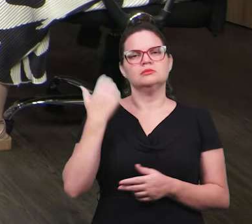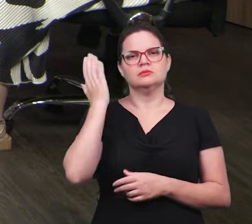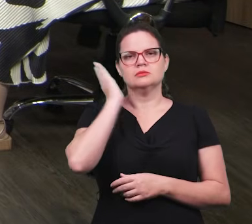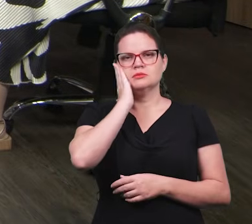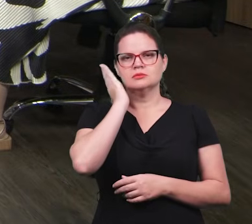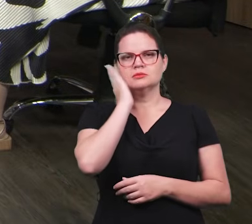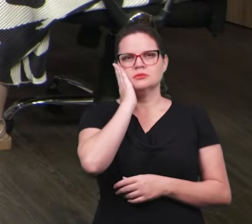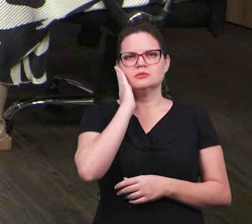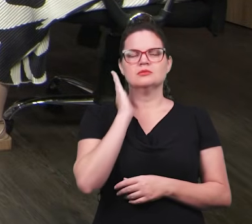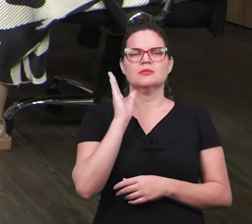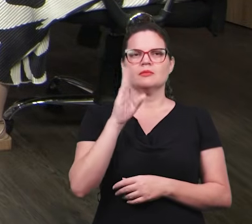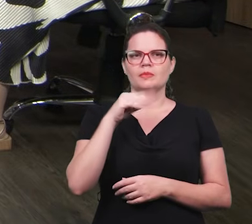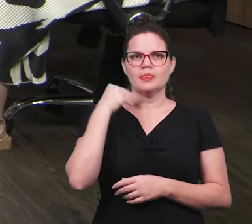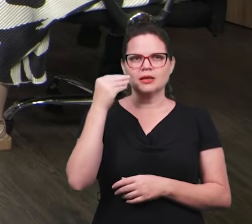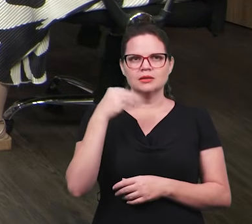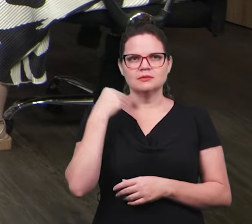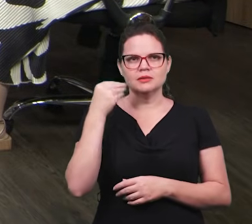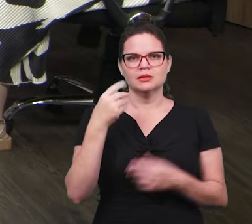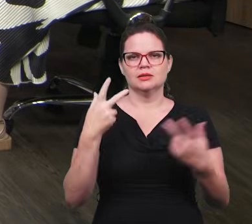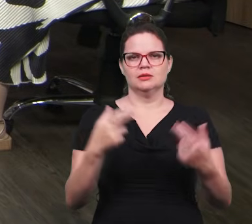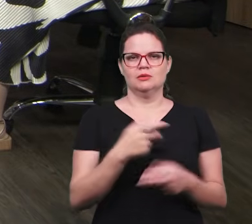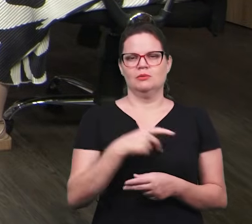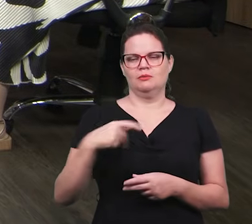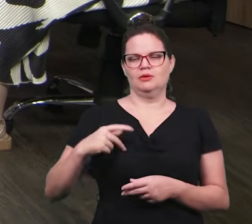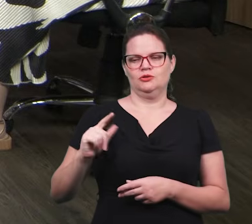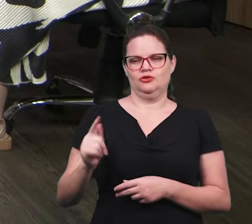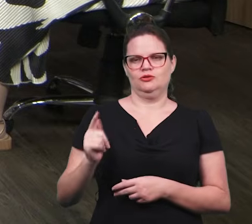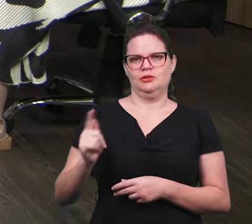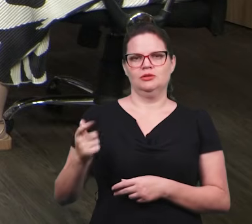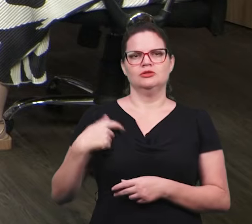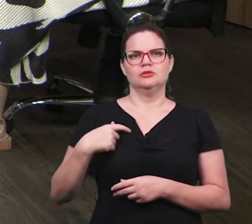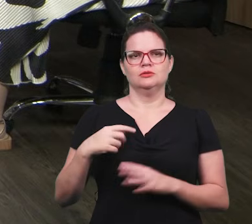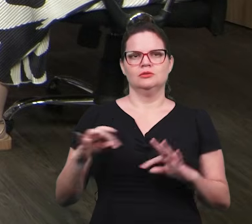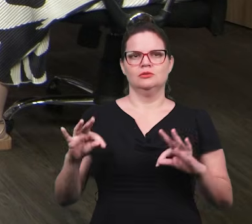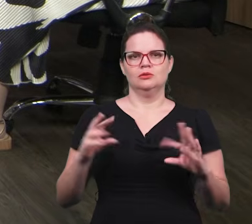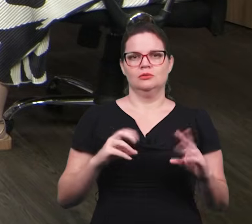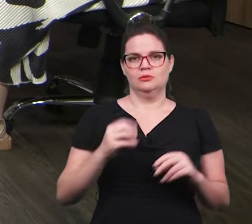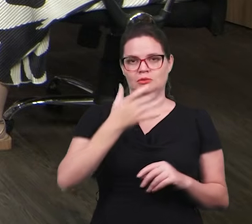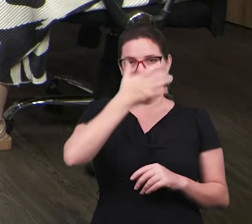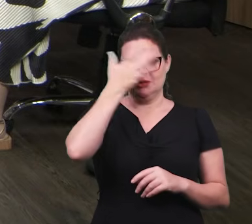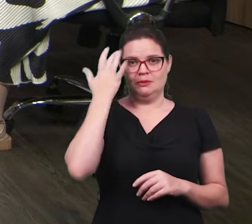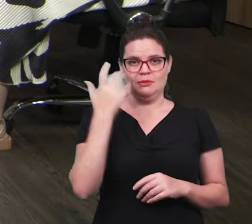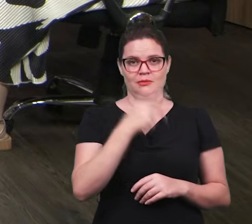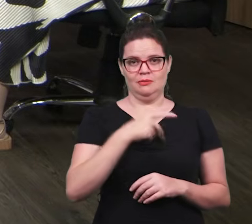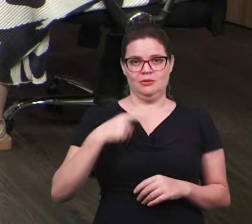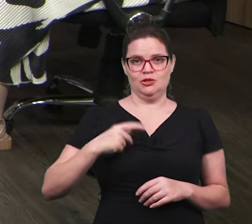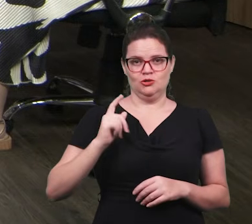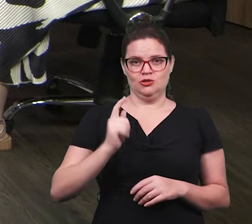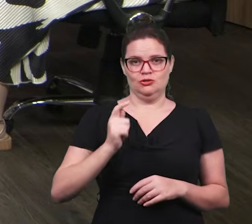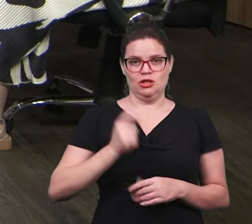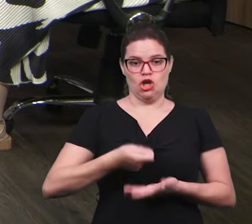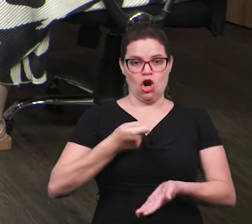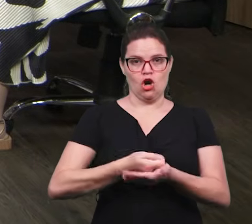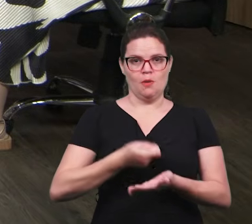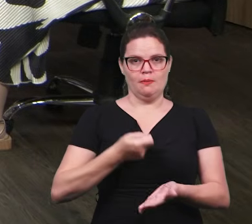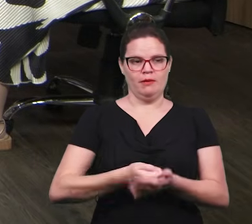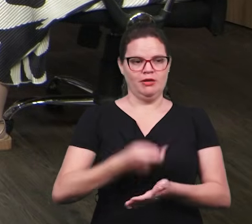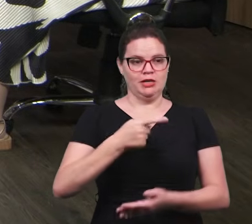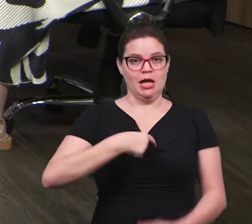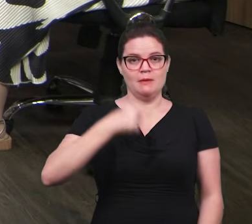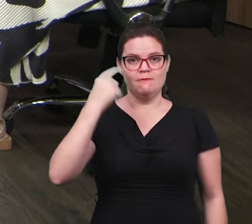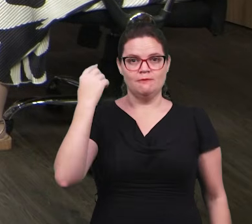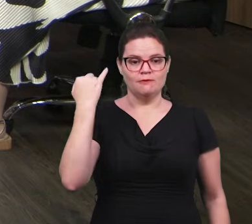aqui a experiência e a vivência com o pastor Gedeuti. Todo mundo sabia que quando ele cobrava um negócio, rapaz, a palavra dele tinha uma autoridade